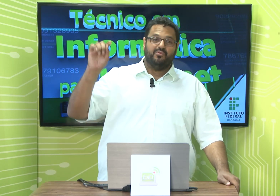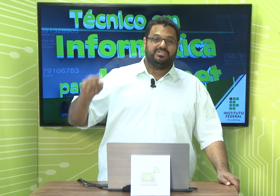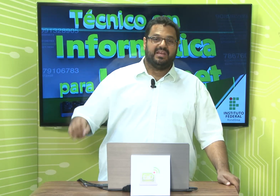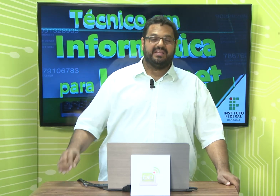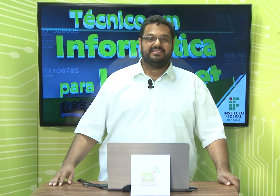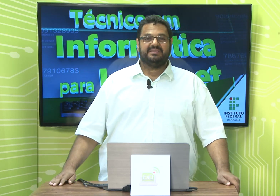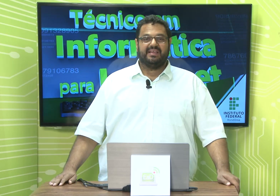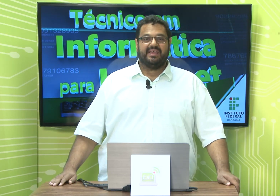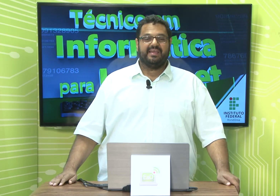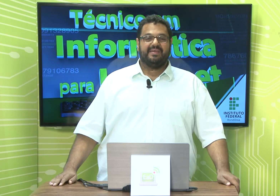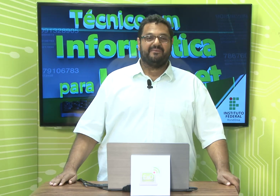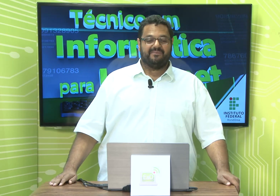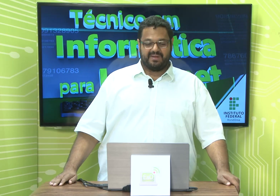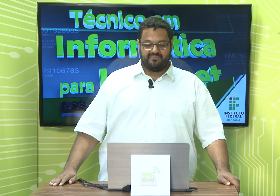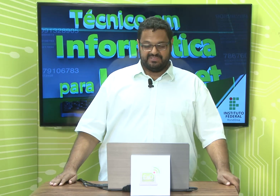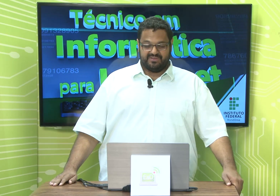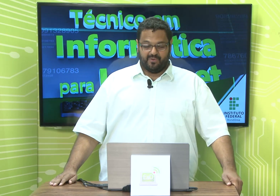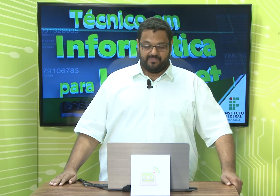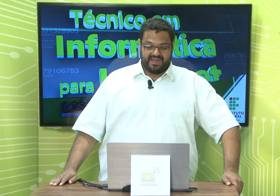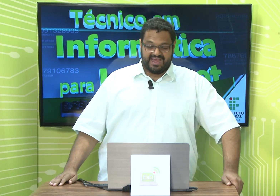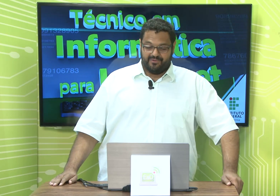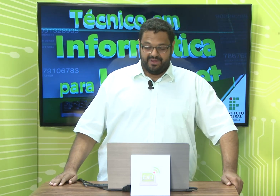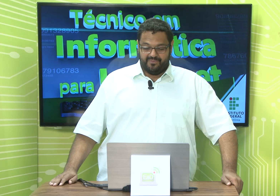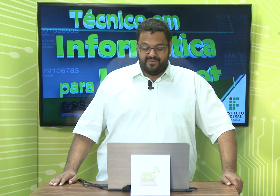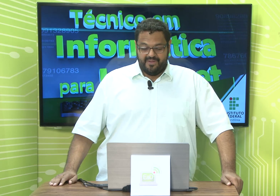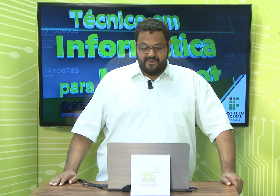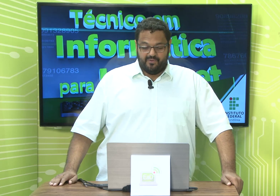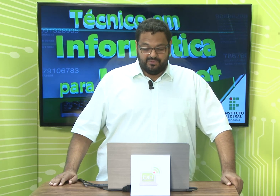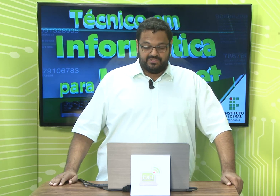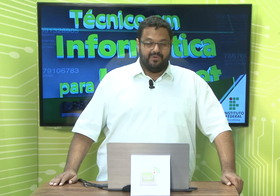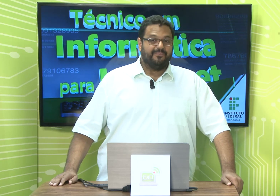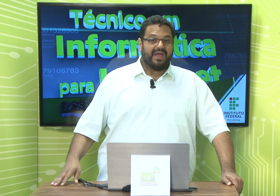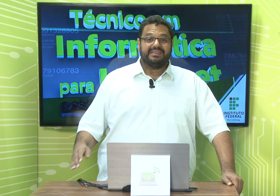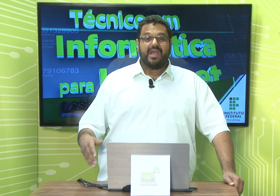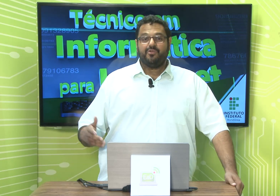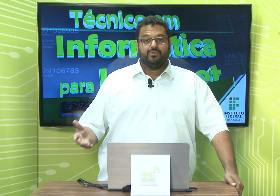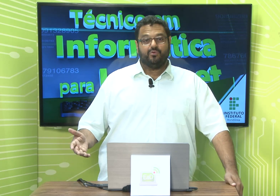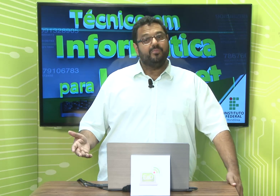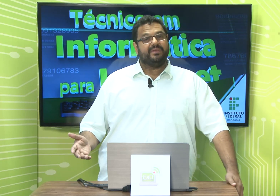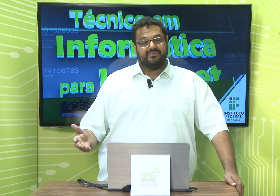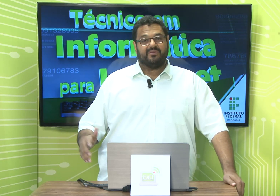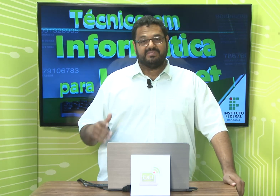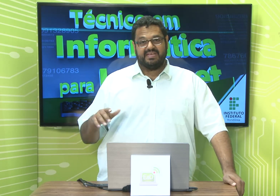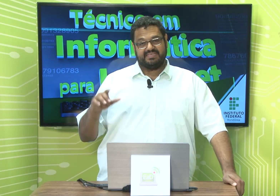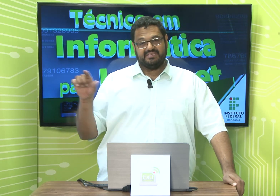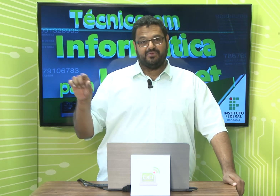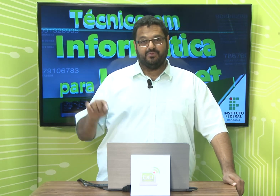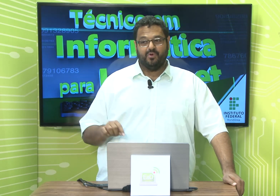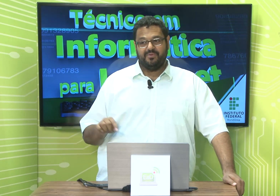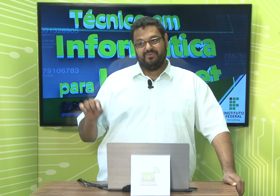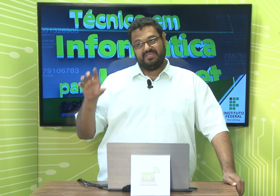já tem um mute lá para você parar ou não o som. Até o YouTube,